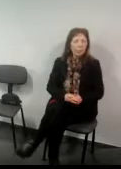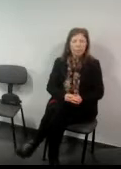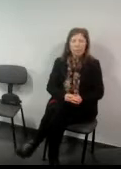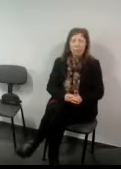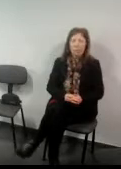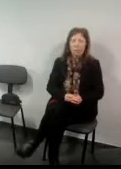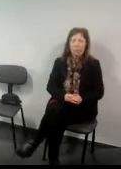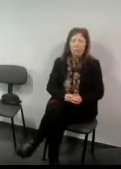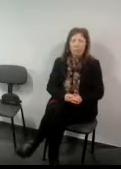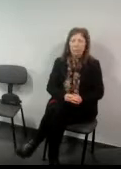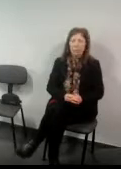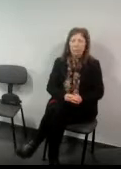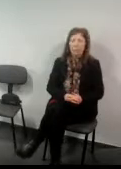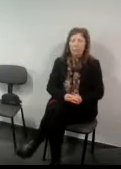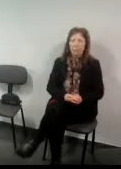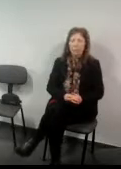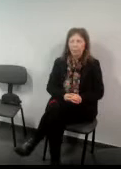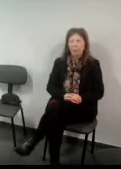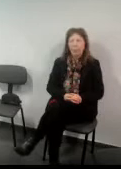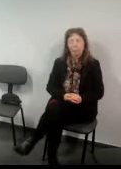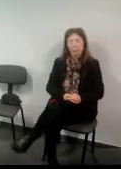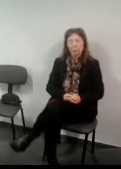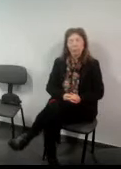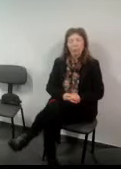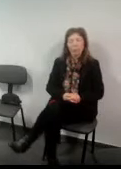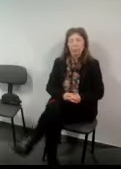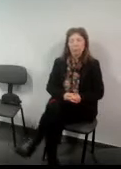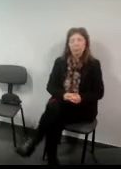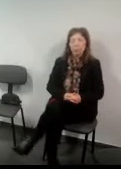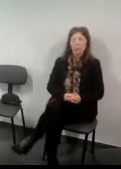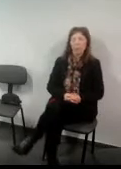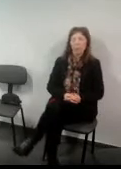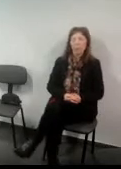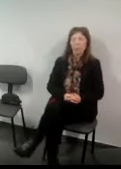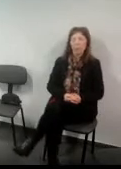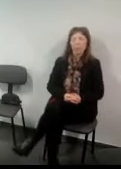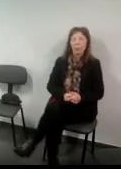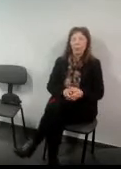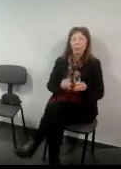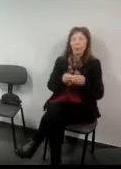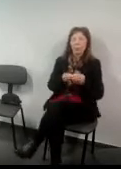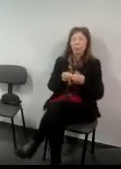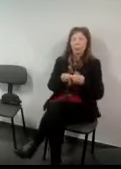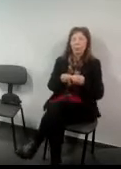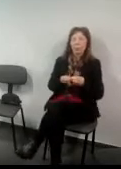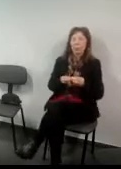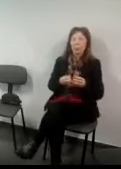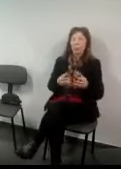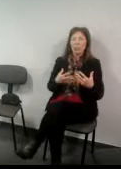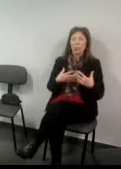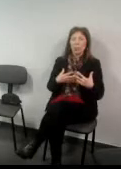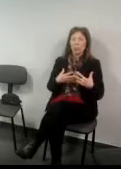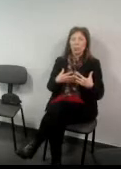válvulas com bateria, coisa qualquer, você nem sabe onde está aí. Isso também acontece. Mas às vezes a pessoa está ali com um entupimentozinho, uma coisa,